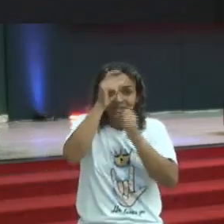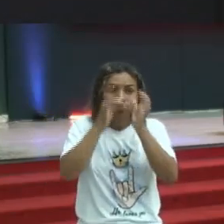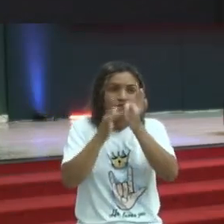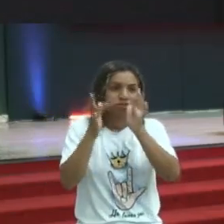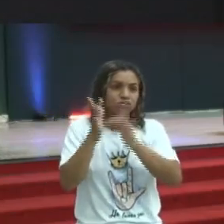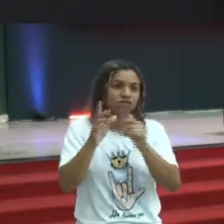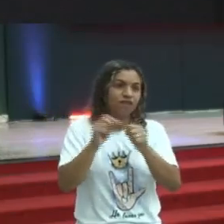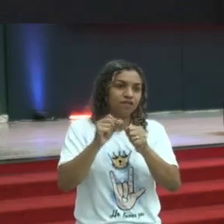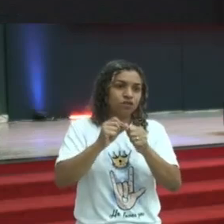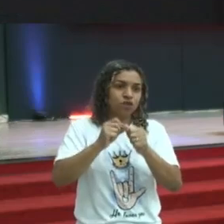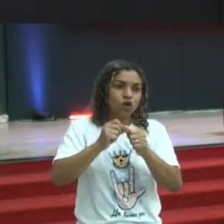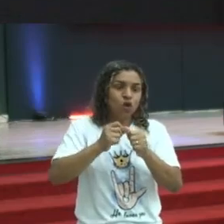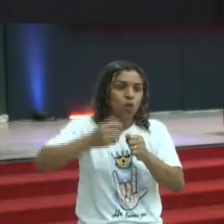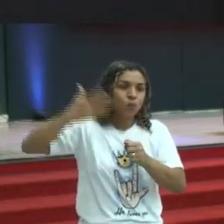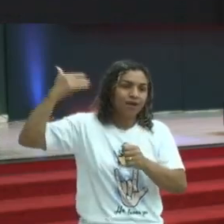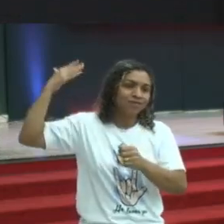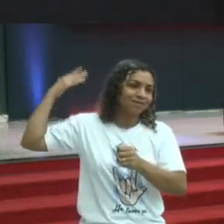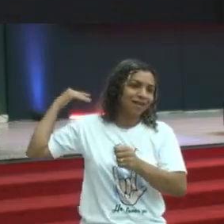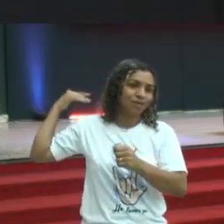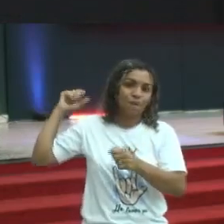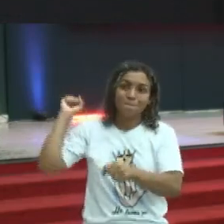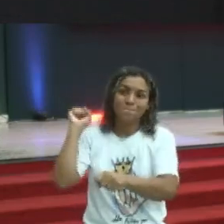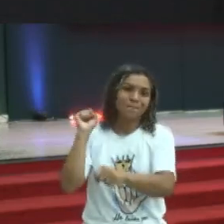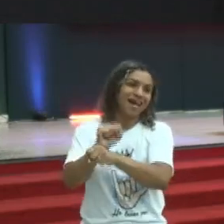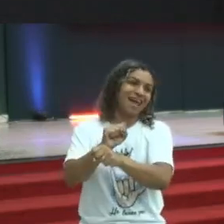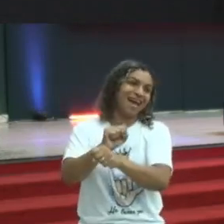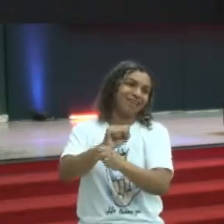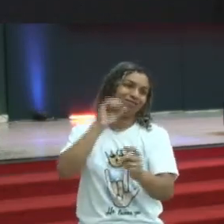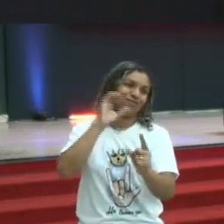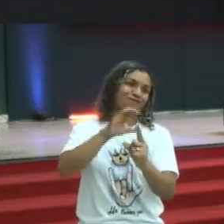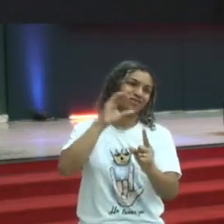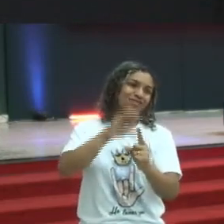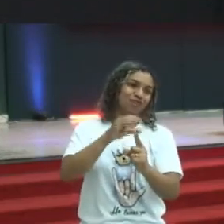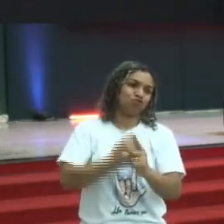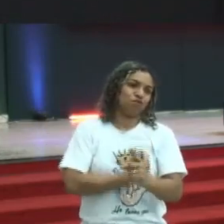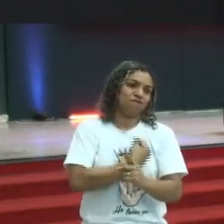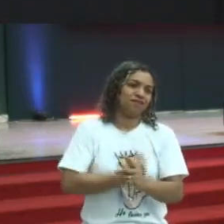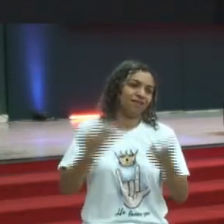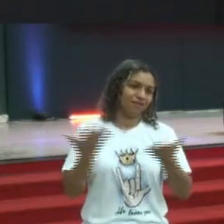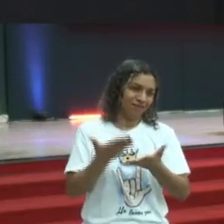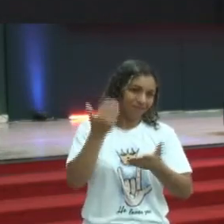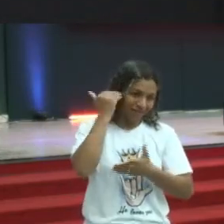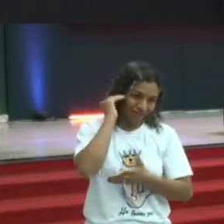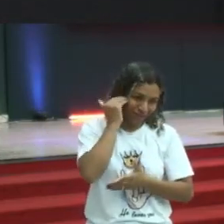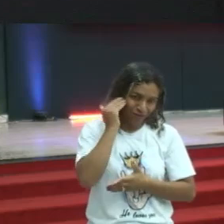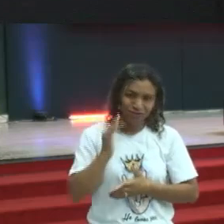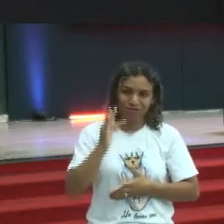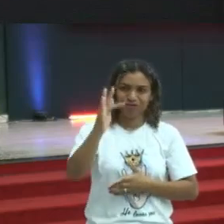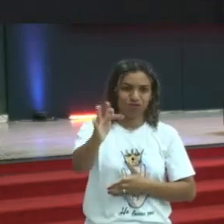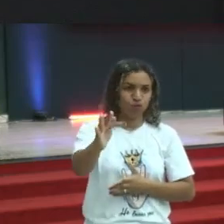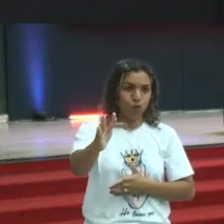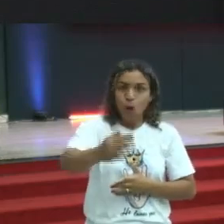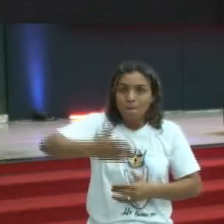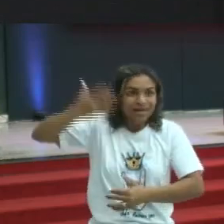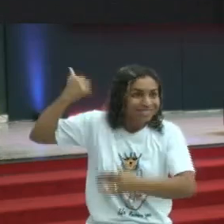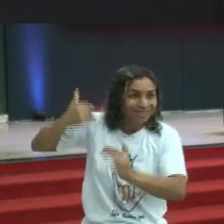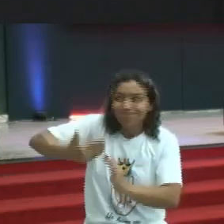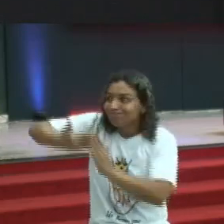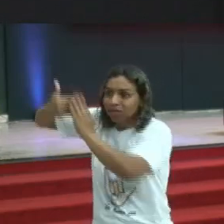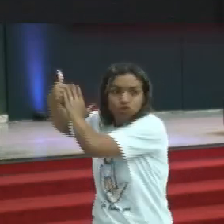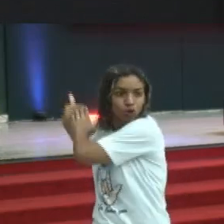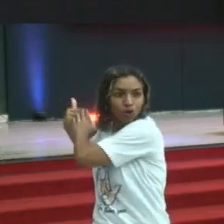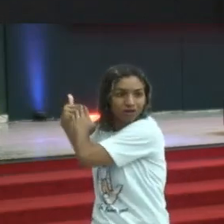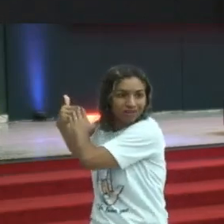o poder de influenciar o seu presente e o seu futuro. Na cruz, uma